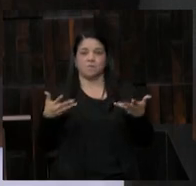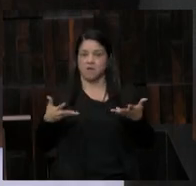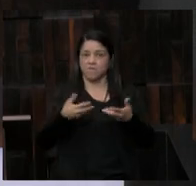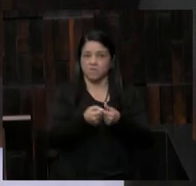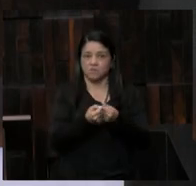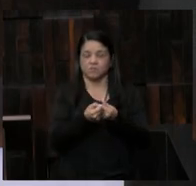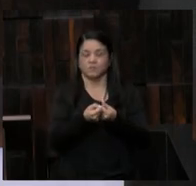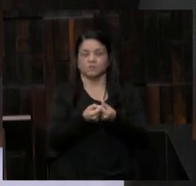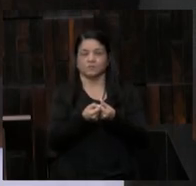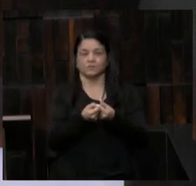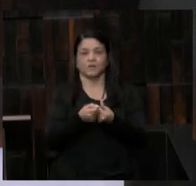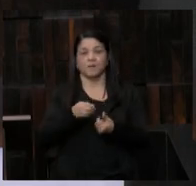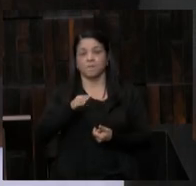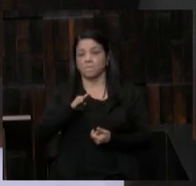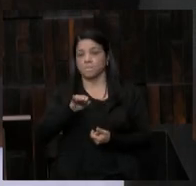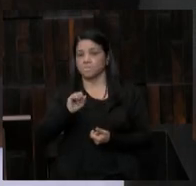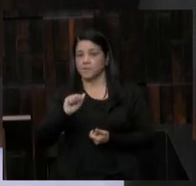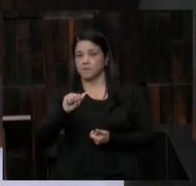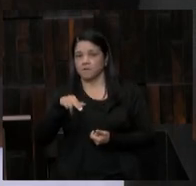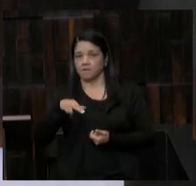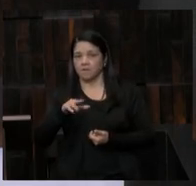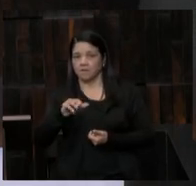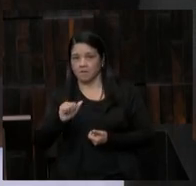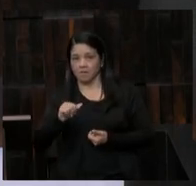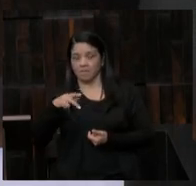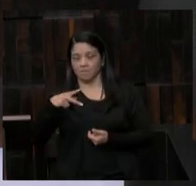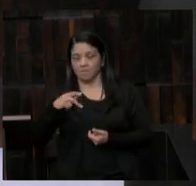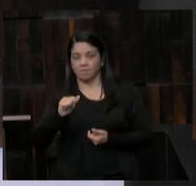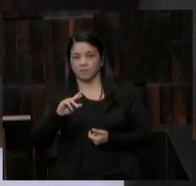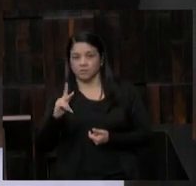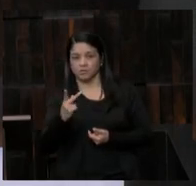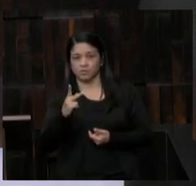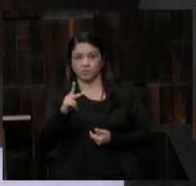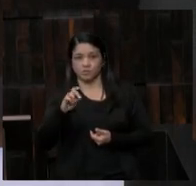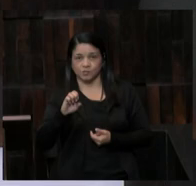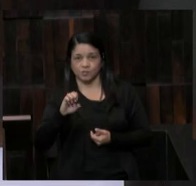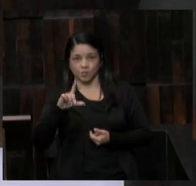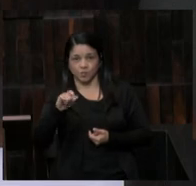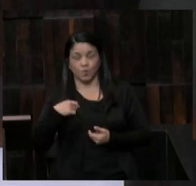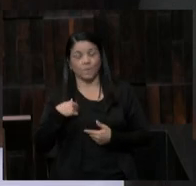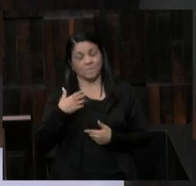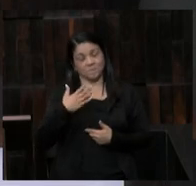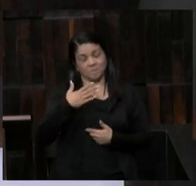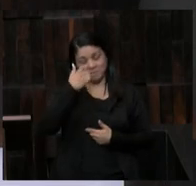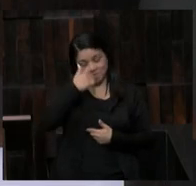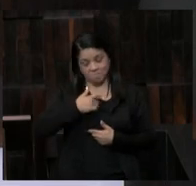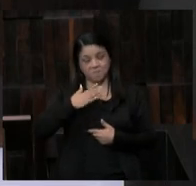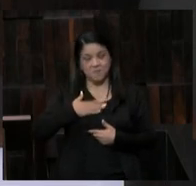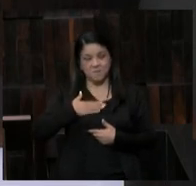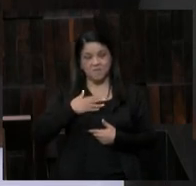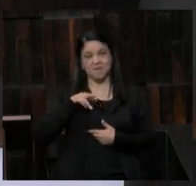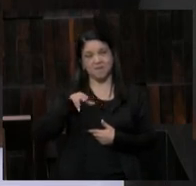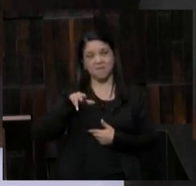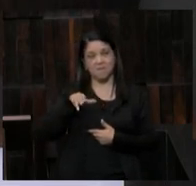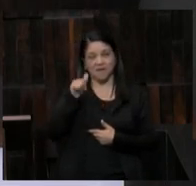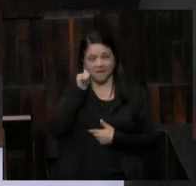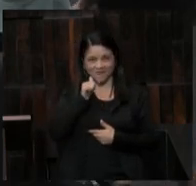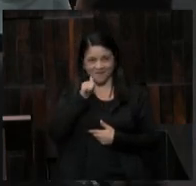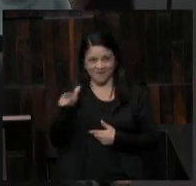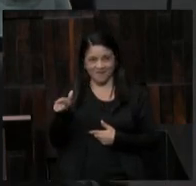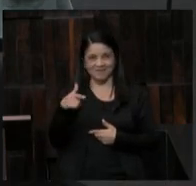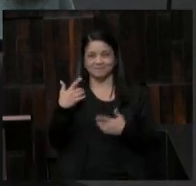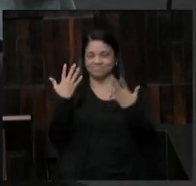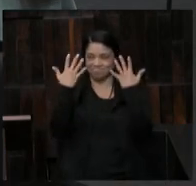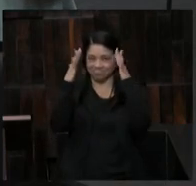pela Bianca Pacheco, que é minha irmã, inclusive. Eu fico muito feliz. Vem cá, Bianca, por favor. Uma salva de palmas para